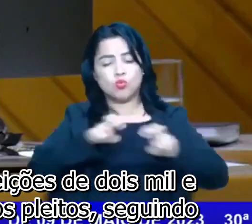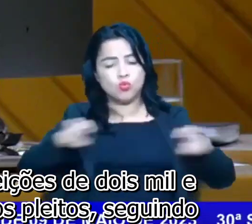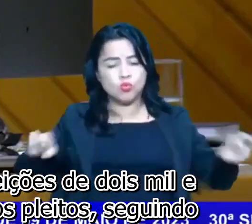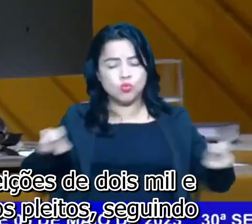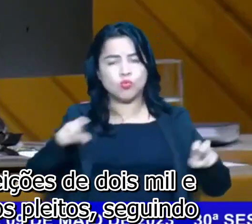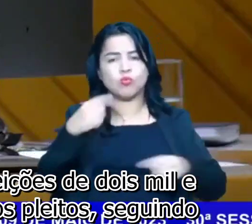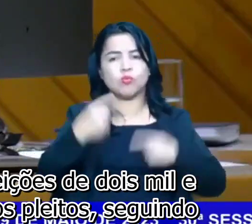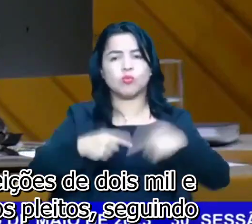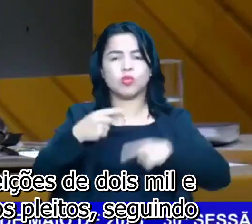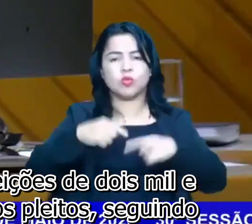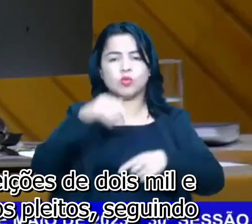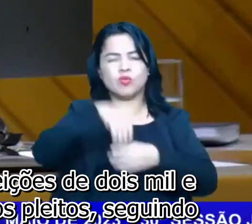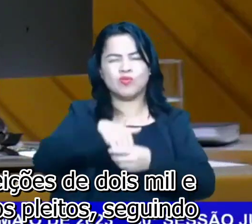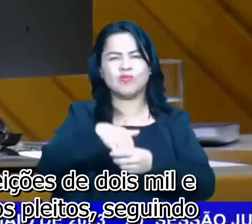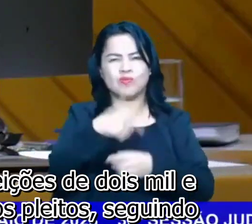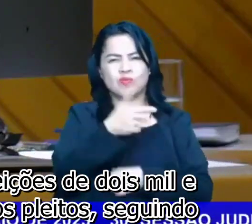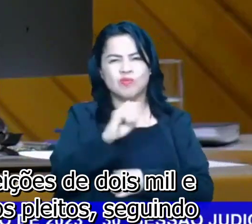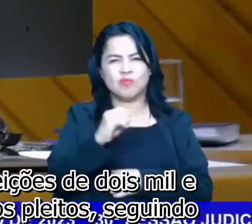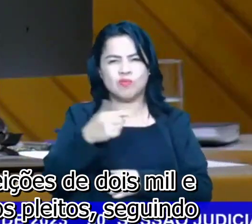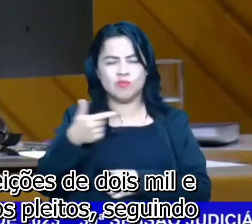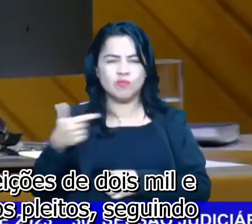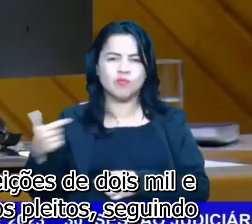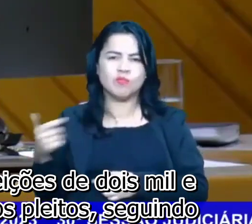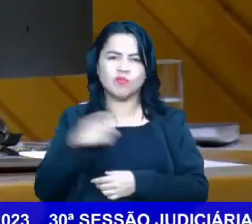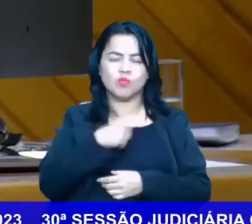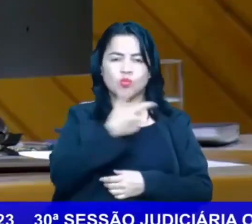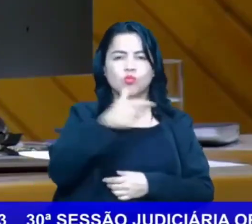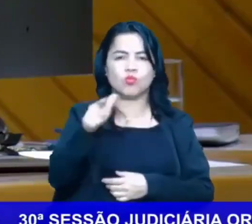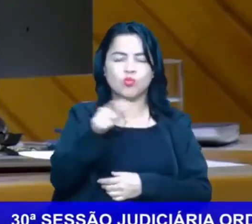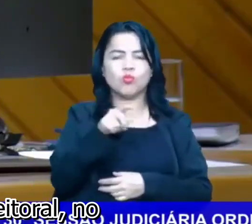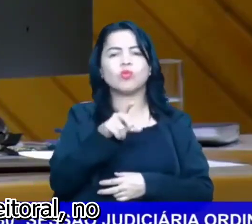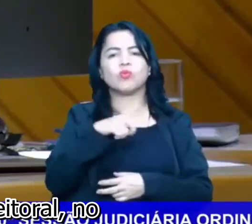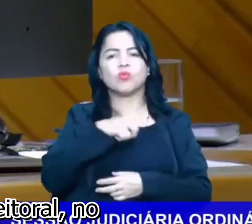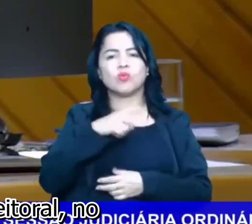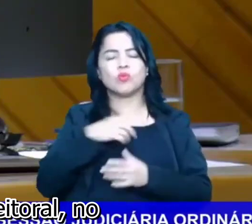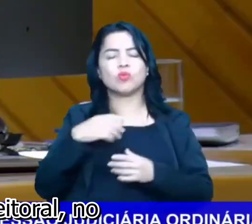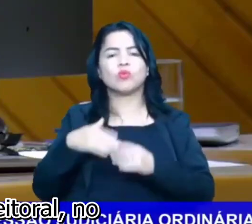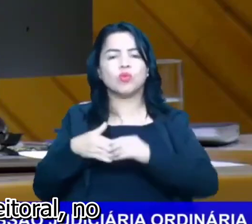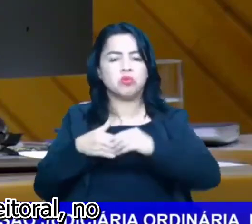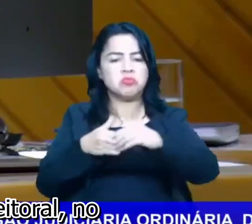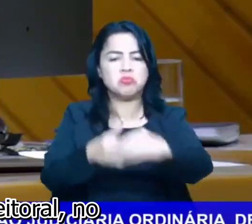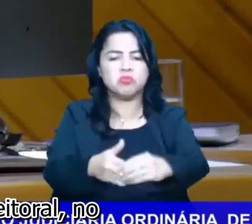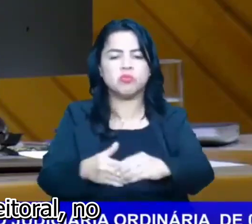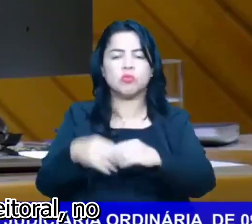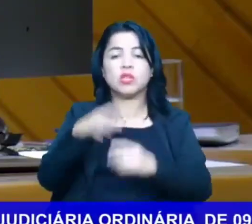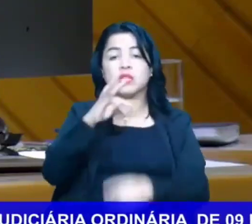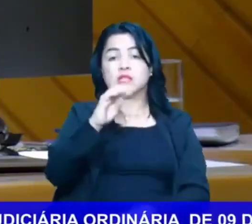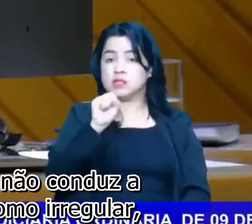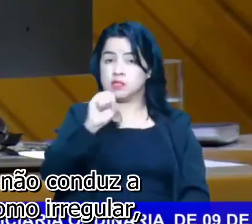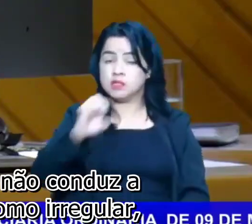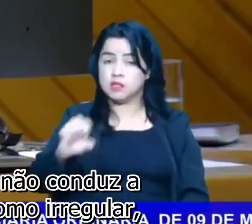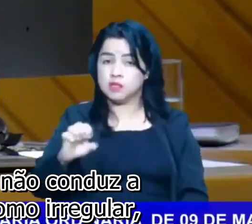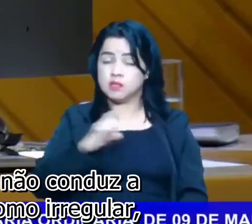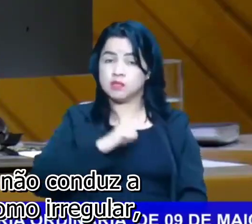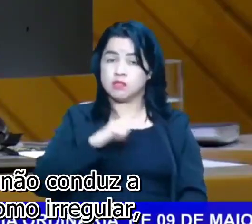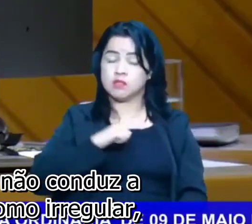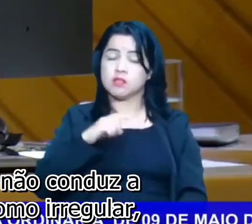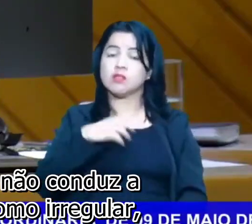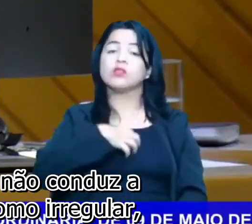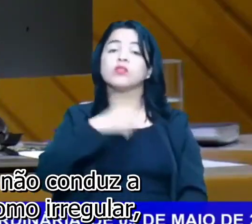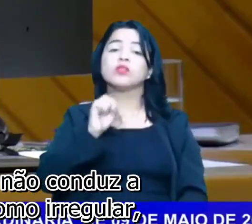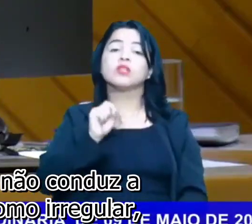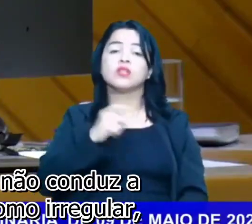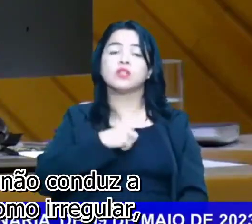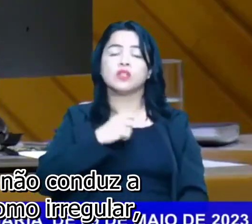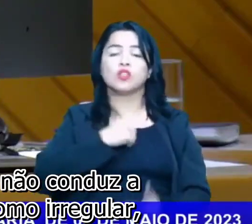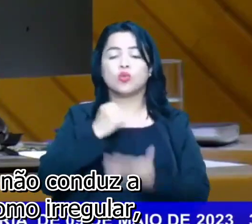de 2022 reiterou o posicionamento firmado em outros pleitos, seguindo a orientação do Tribunal Superior Eleitoral, no sentido de que a contratação